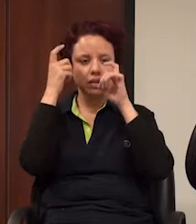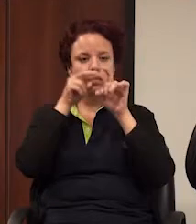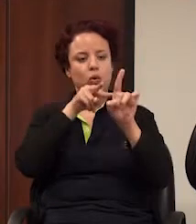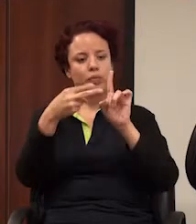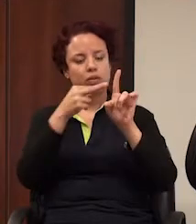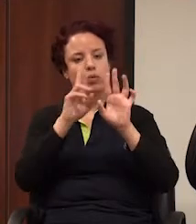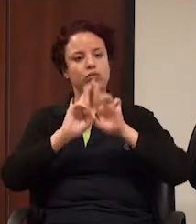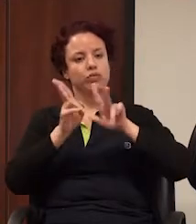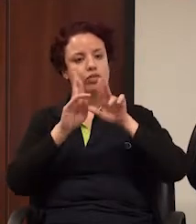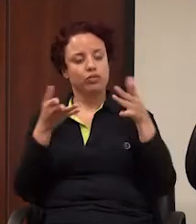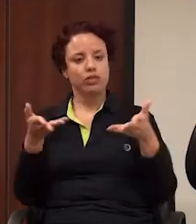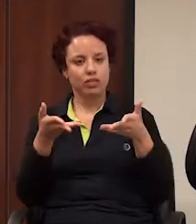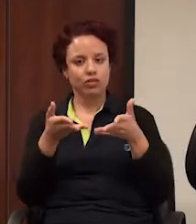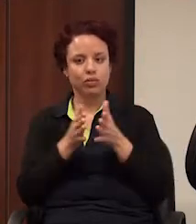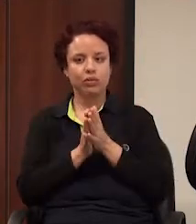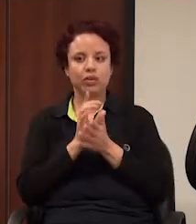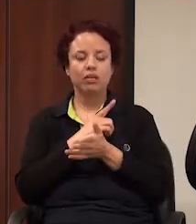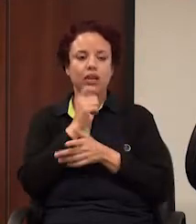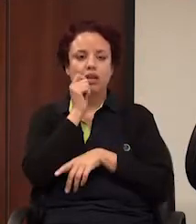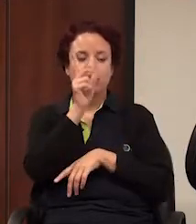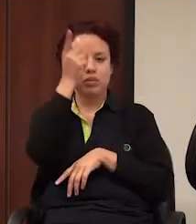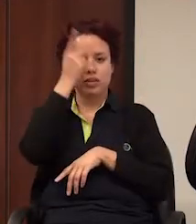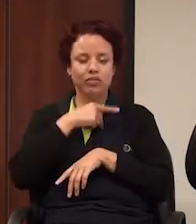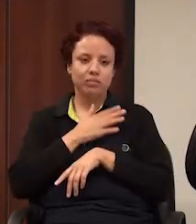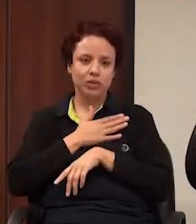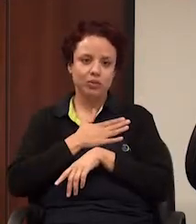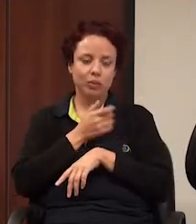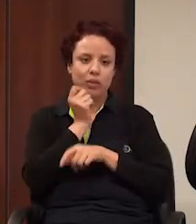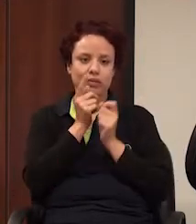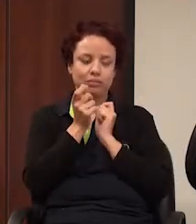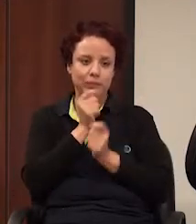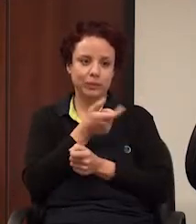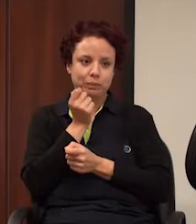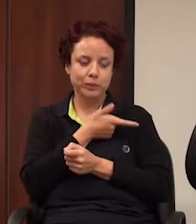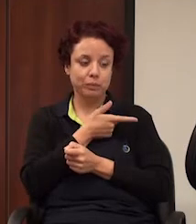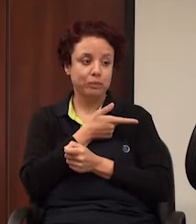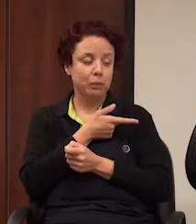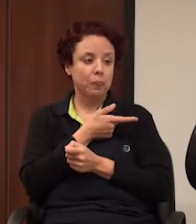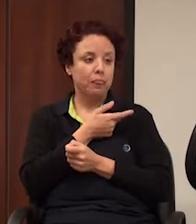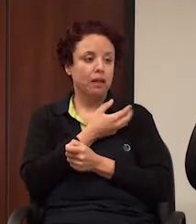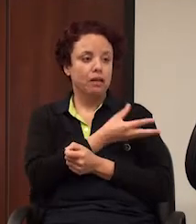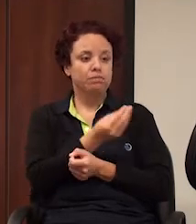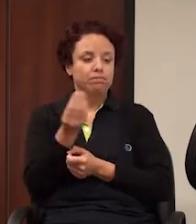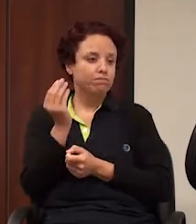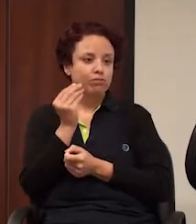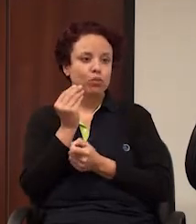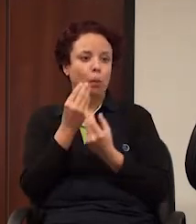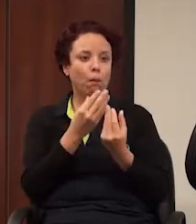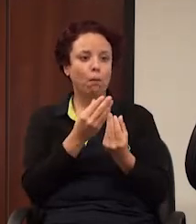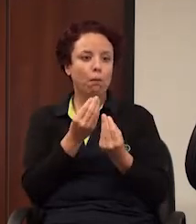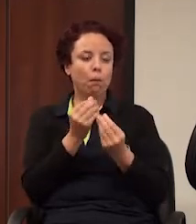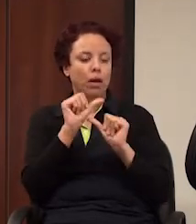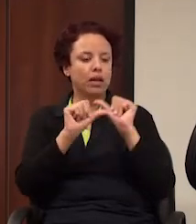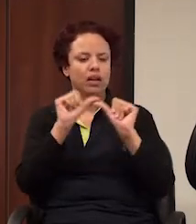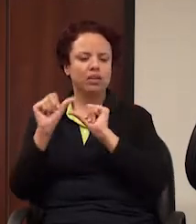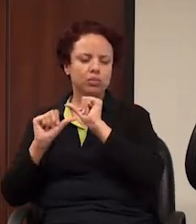né? É, tenho aqui uma crítica pessoal, porque muitas das coisas ou das